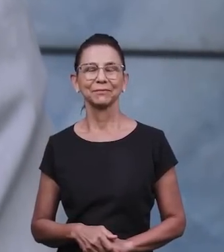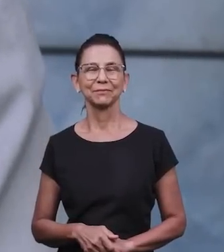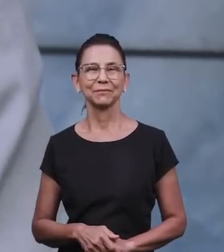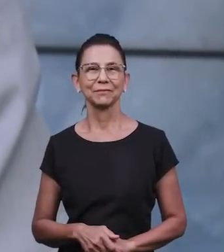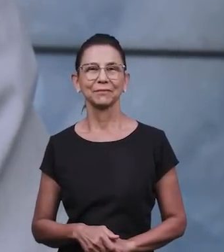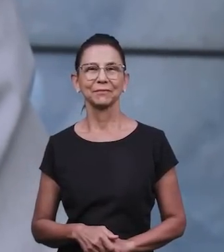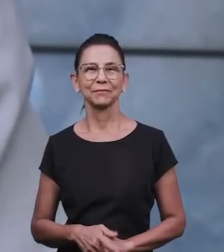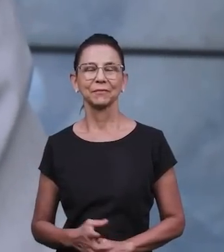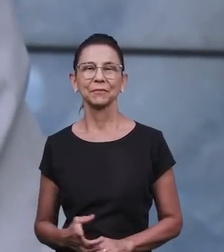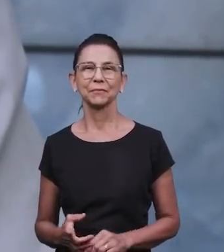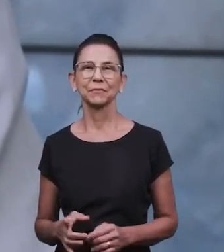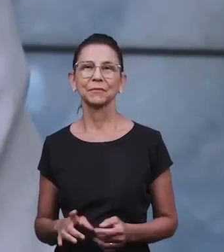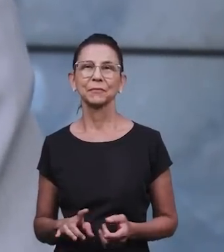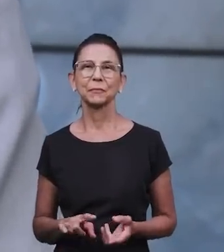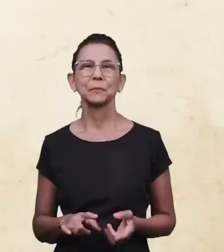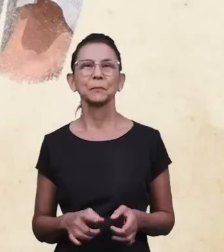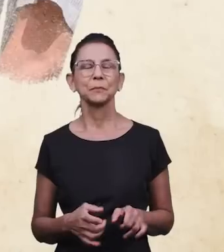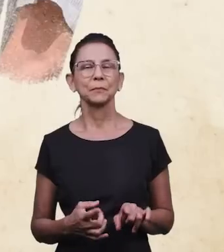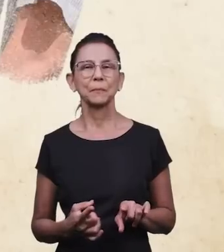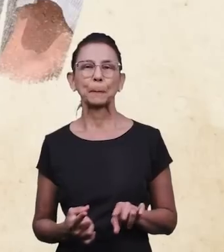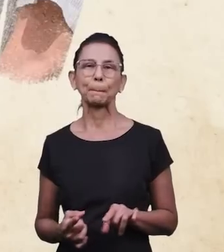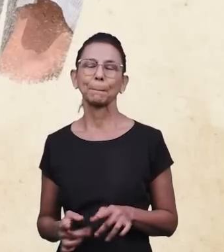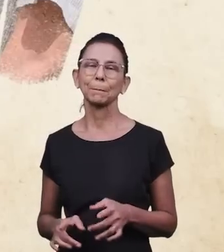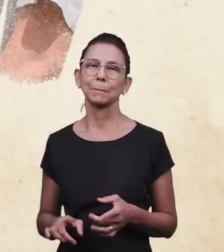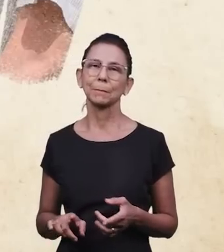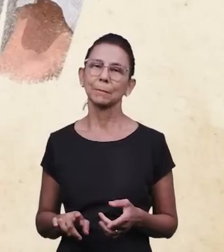dizer. Fala, jovem!